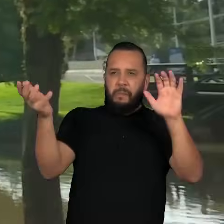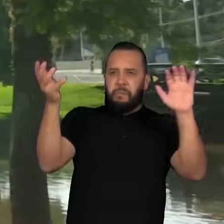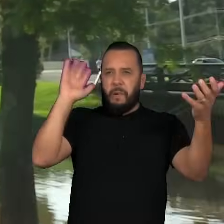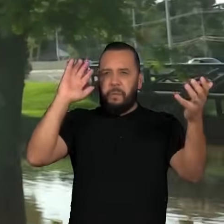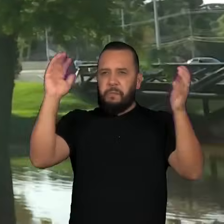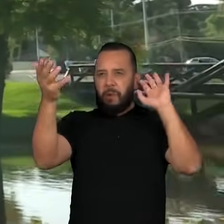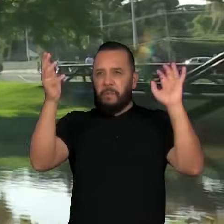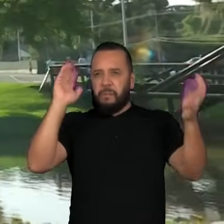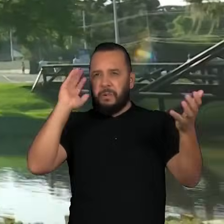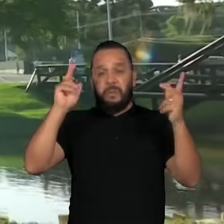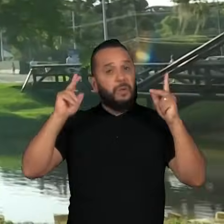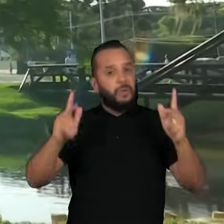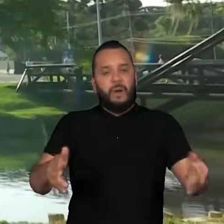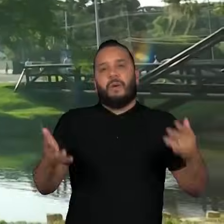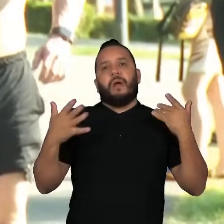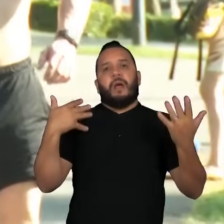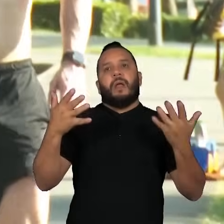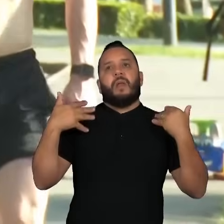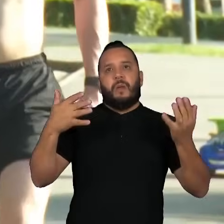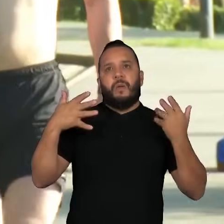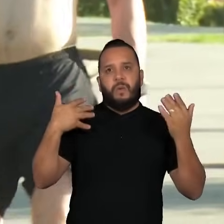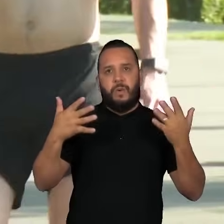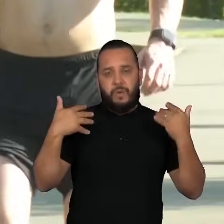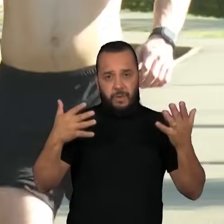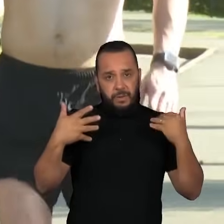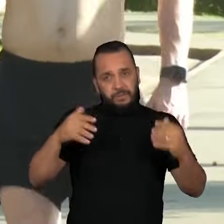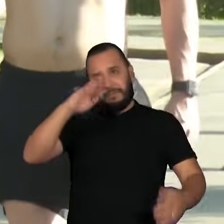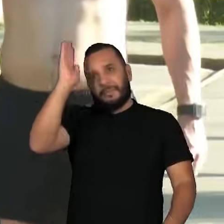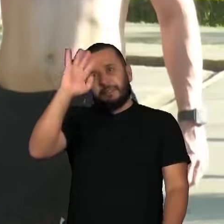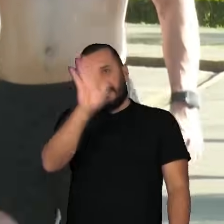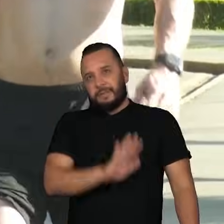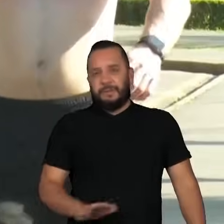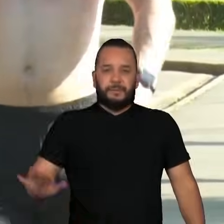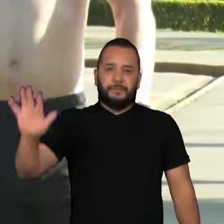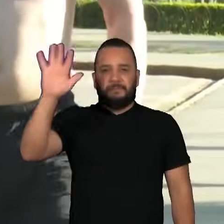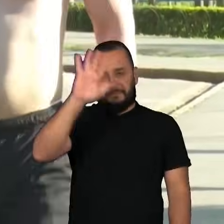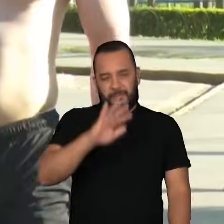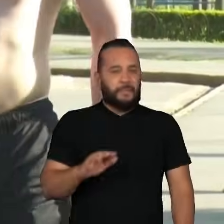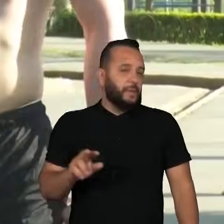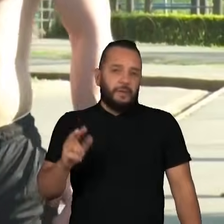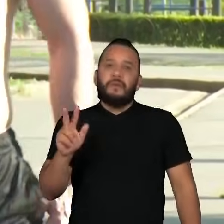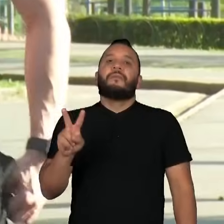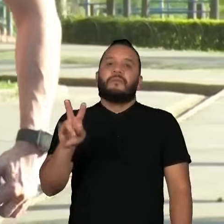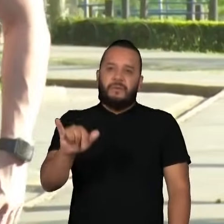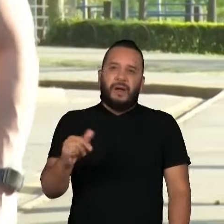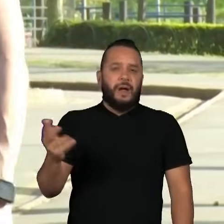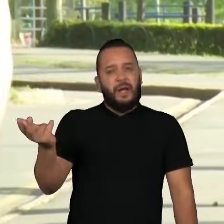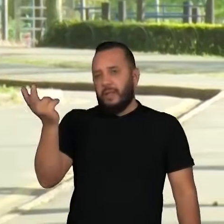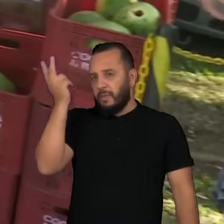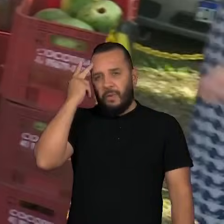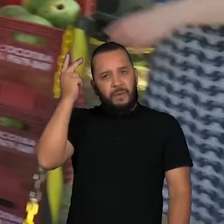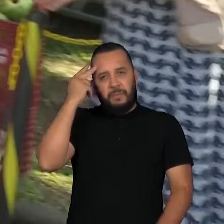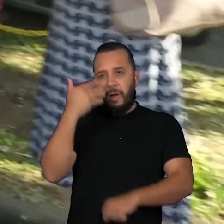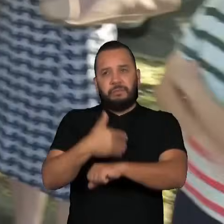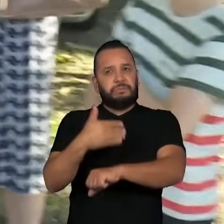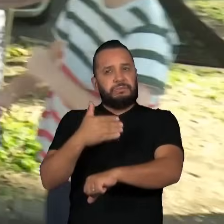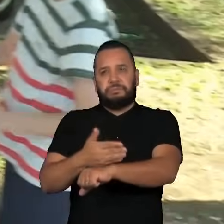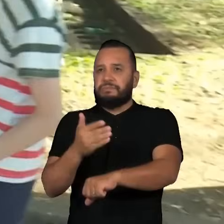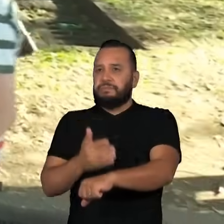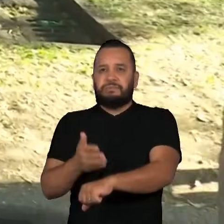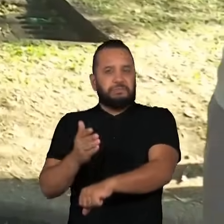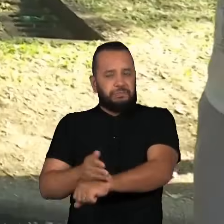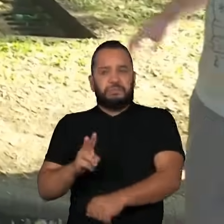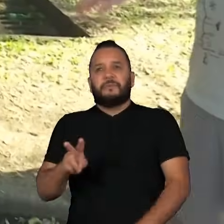a forte onda de calor que atingiu grande parte do Brasil, devem se tornar ainda mais frequentes e